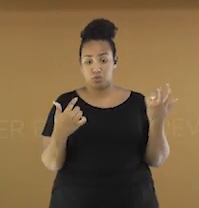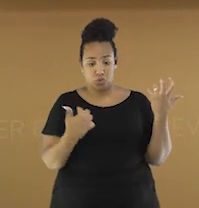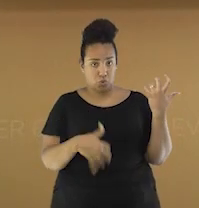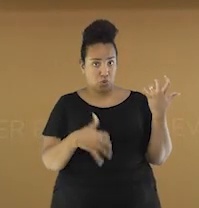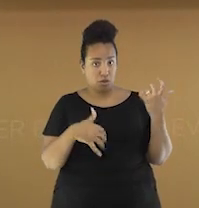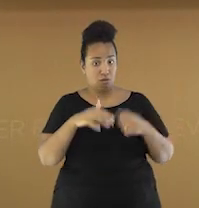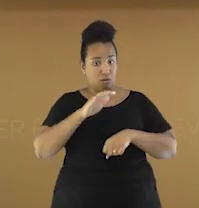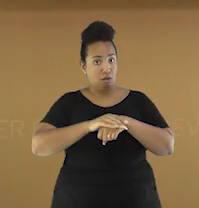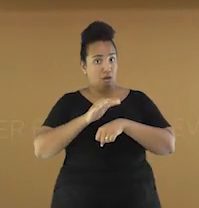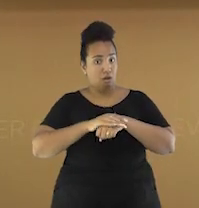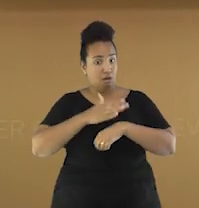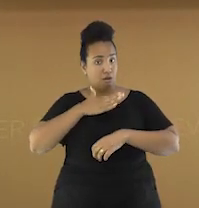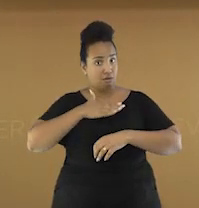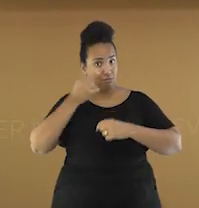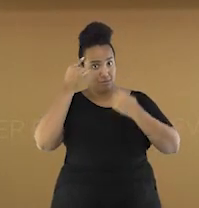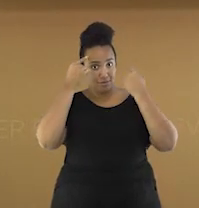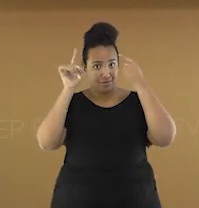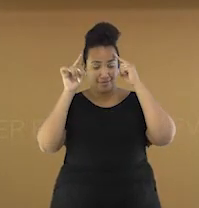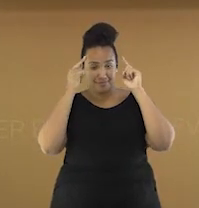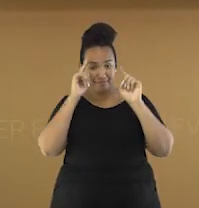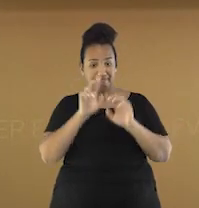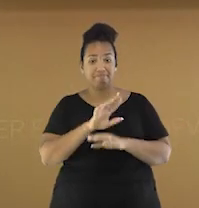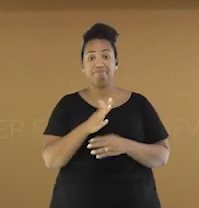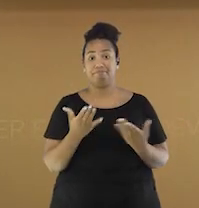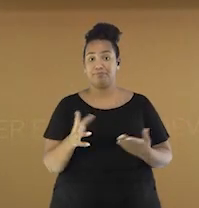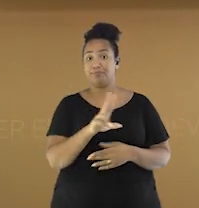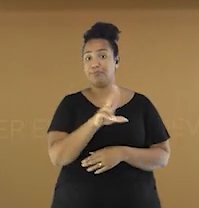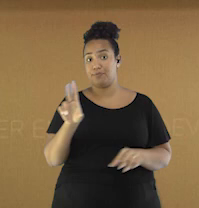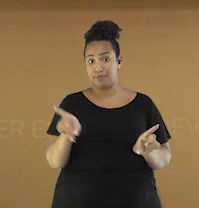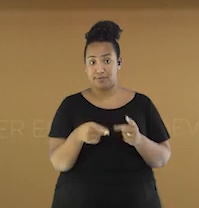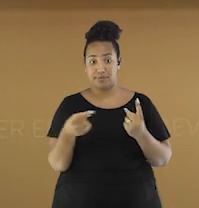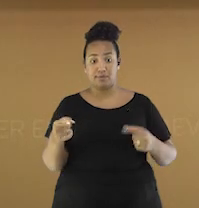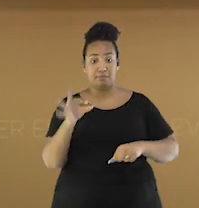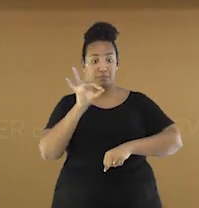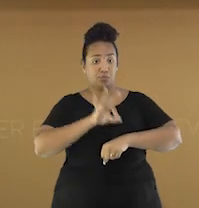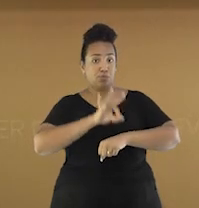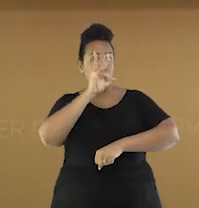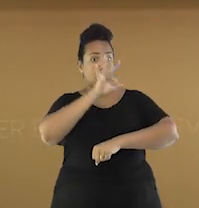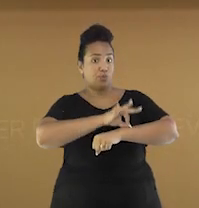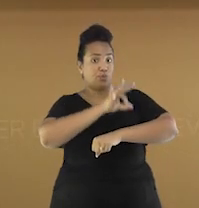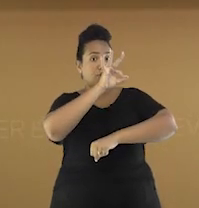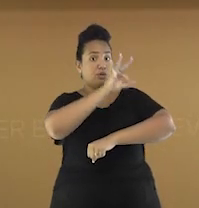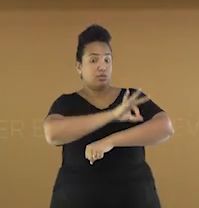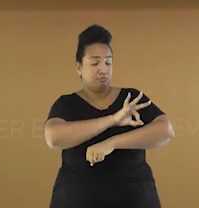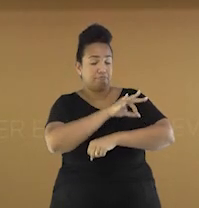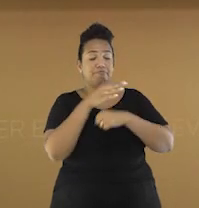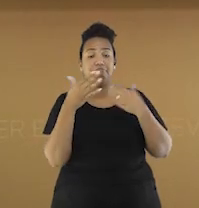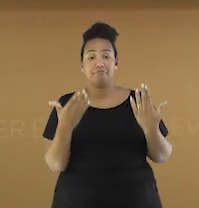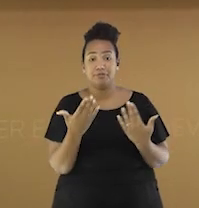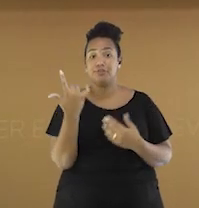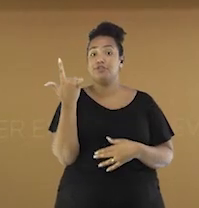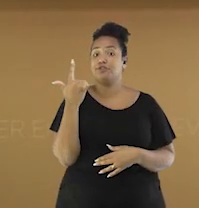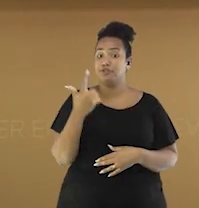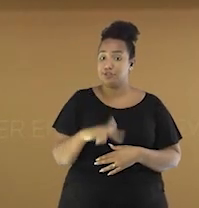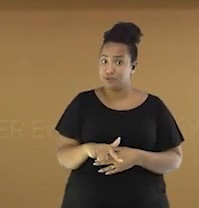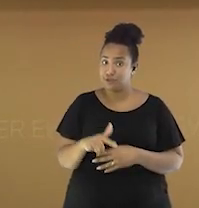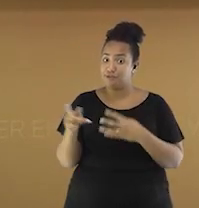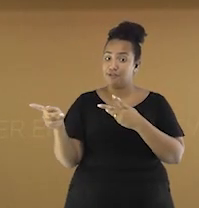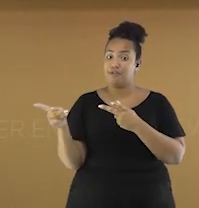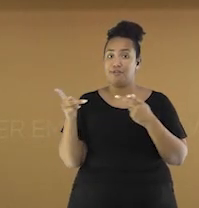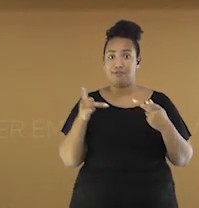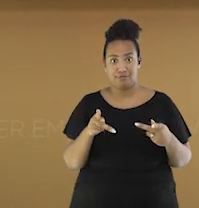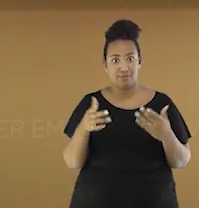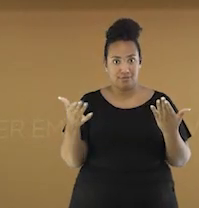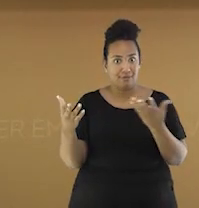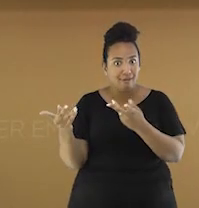música é Pulga Saltitante. E a dona Pulga Saltitante veio novamente aqui, direto do Havaí. Vamos chamar ela,